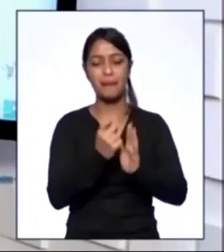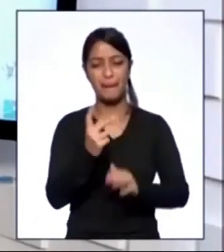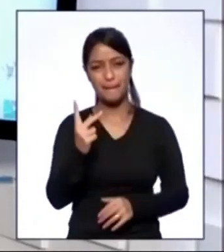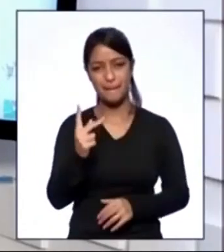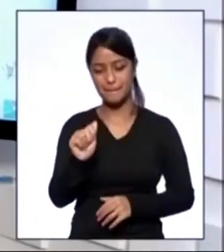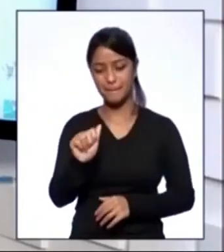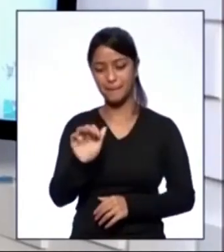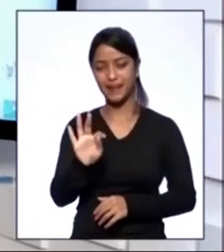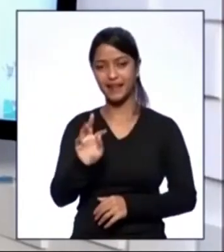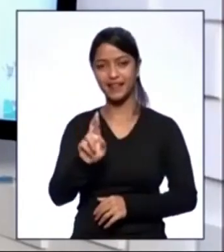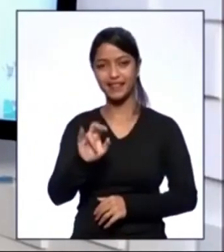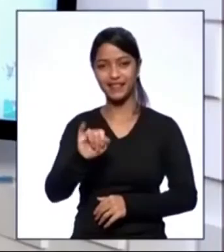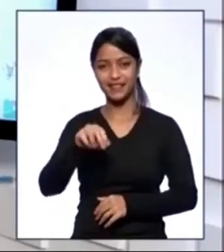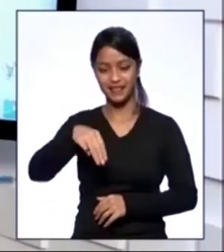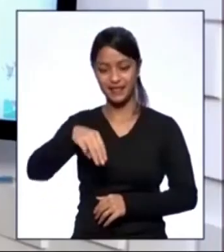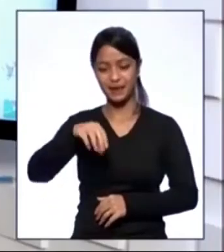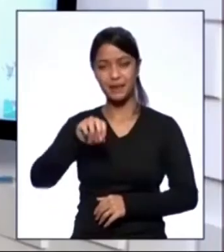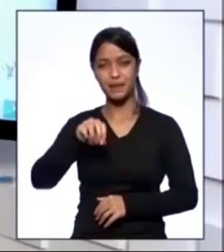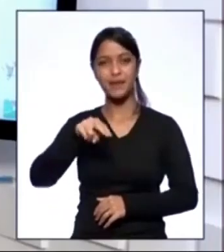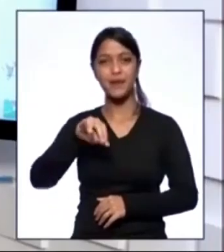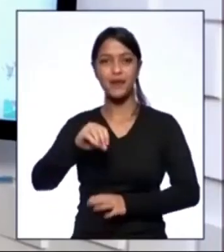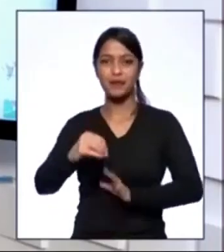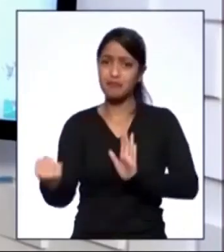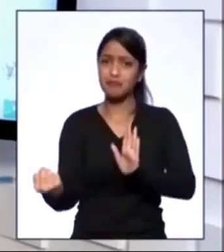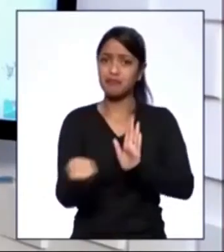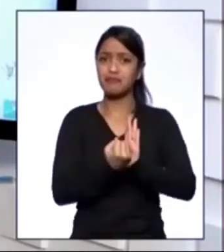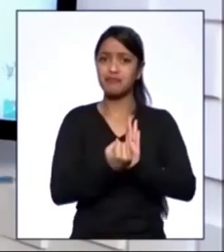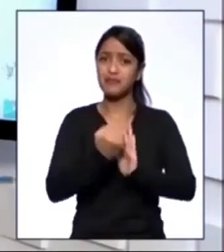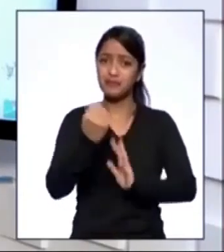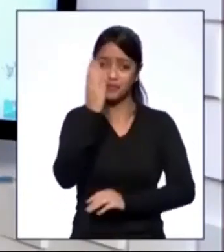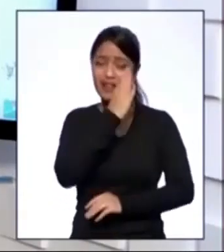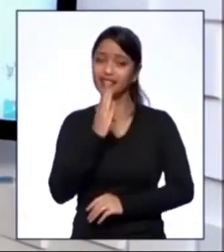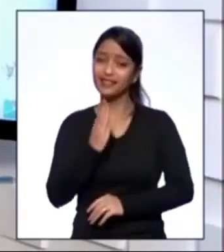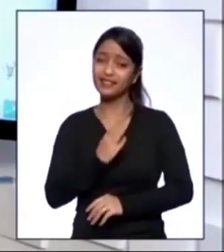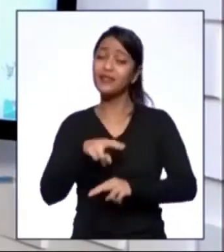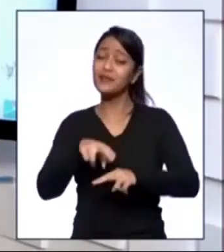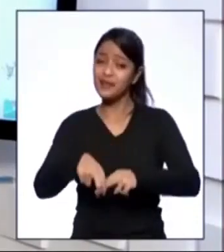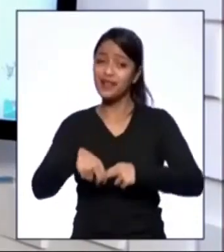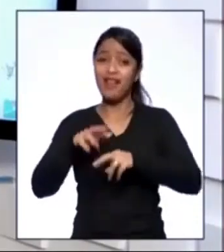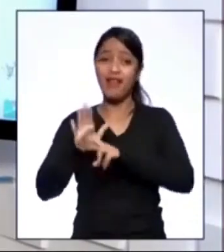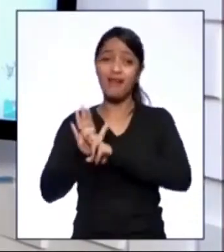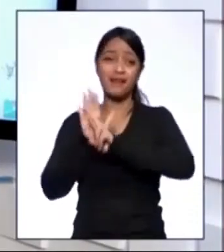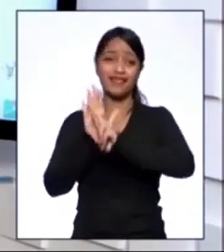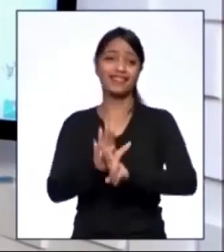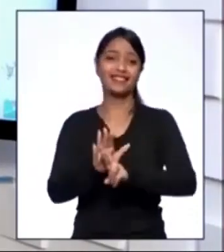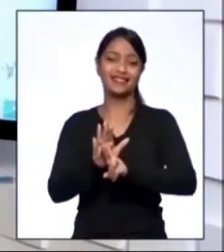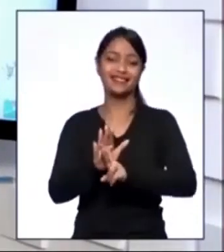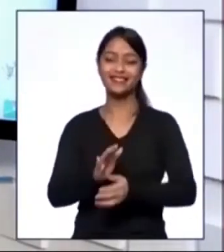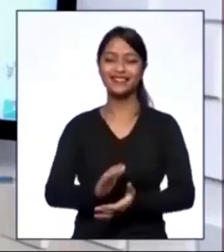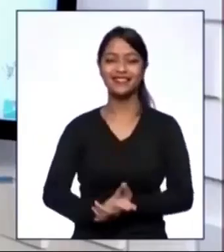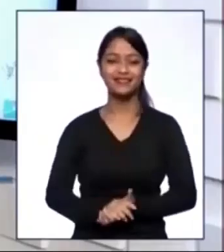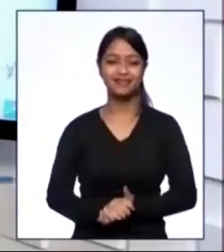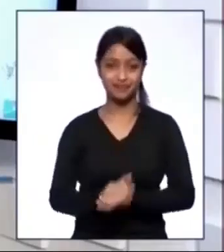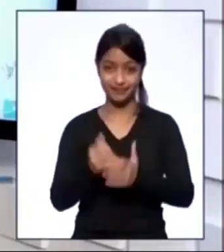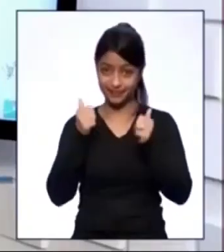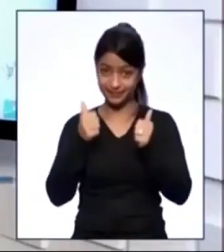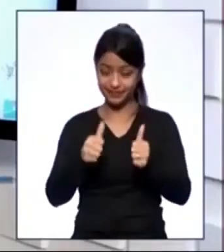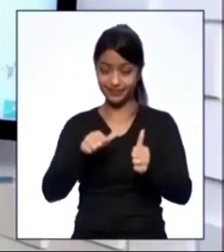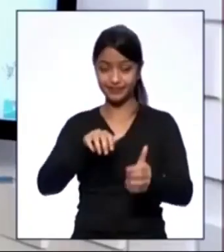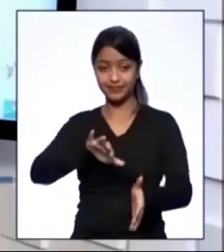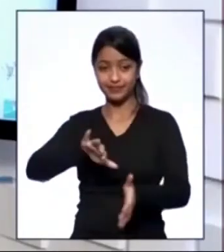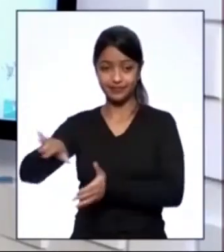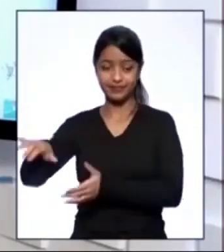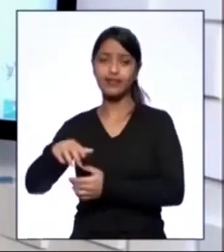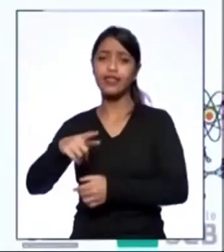isso seja possível e que de fato isso nos representa, por isso é o nosso patrimônio, tá bom? Beleza? Gente, a gente também tem aí a